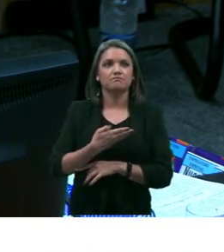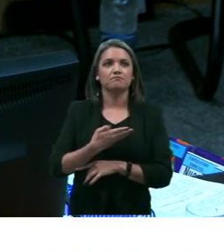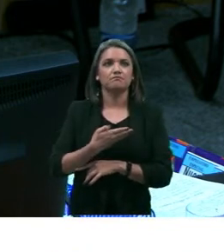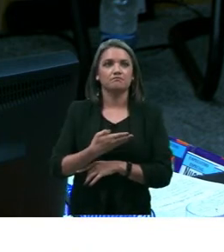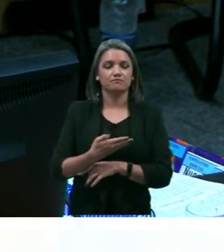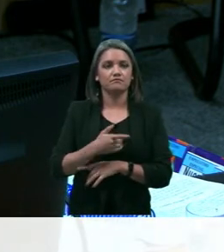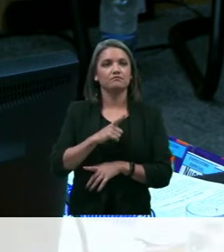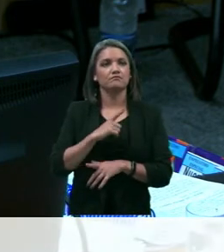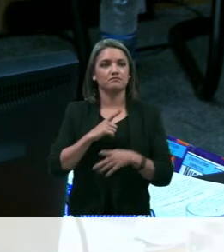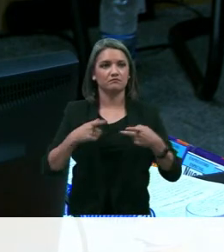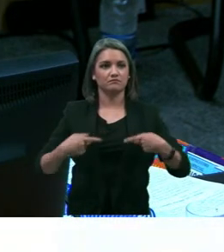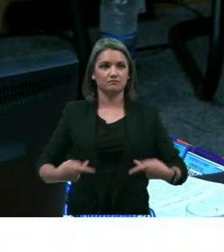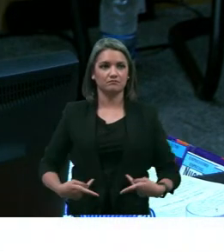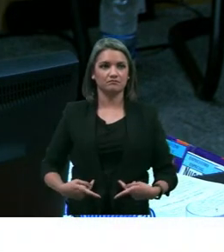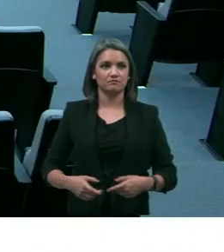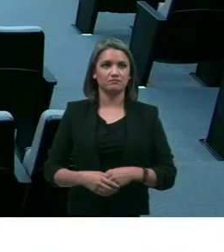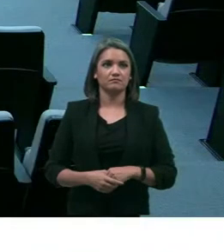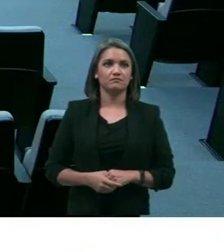dessa conduta.